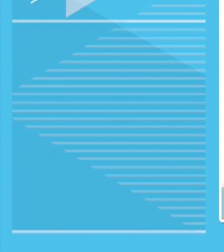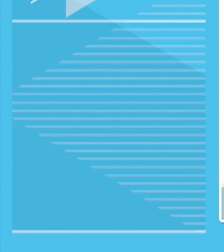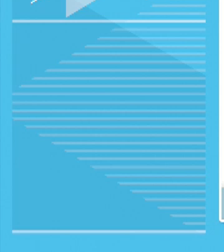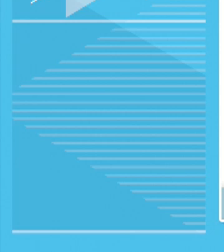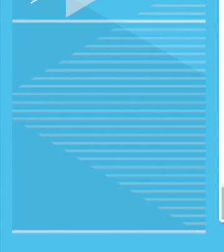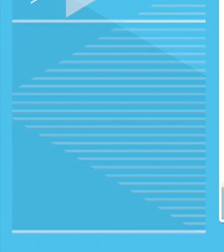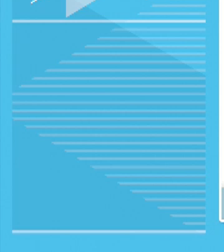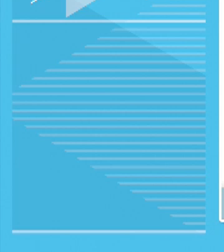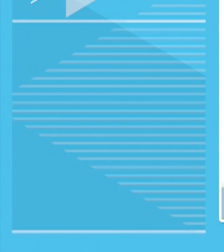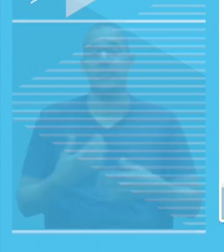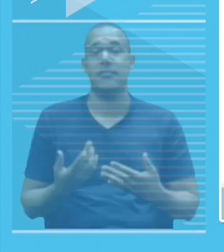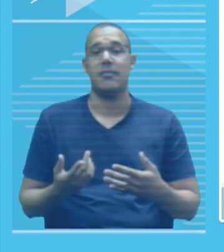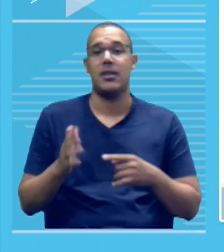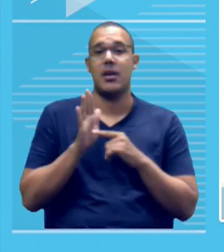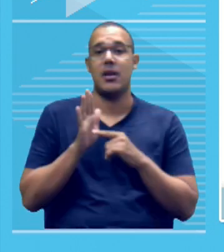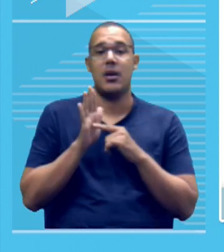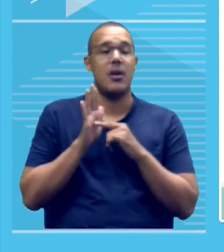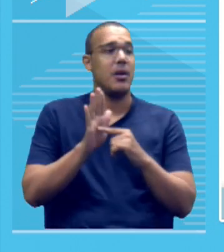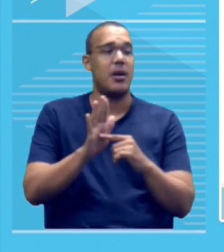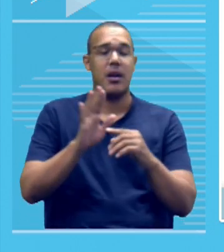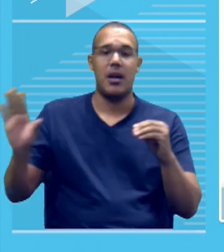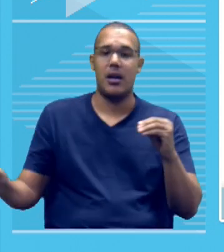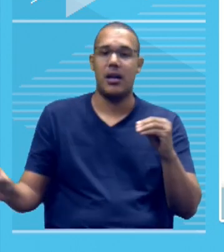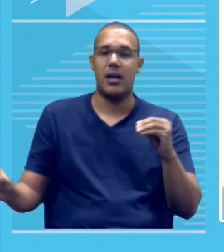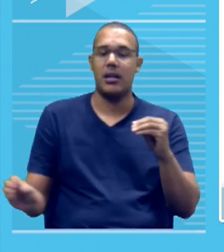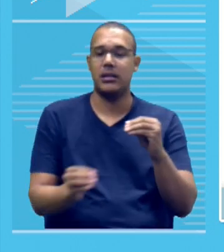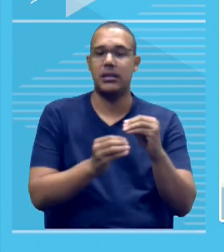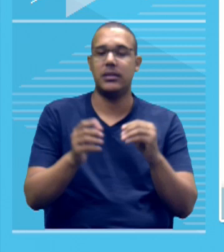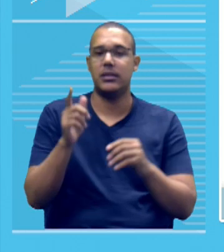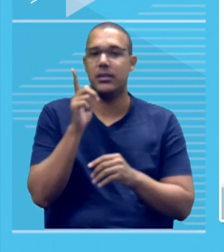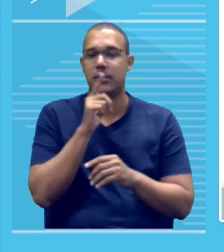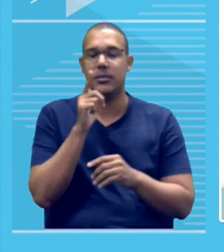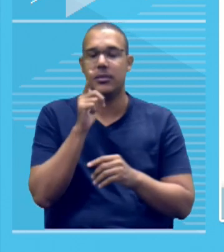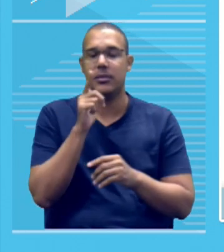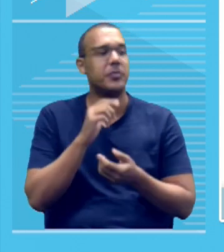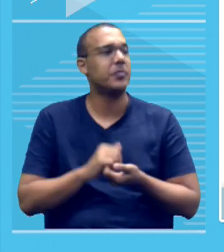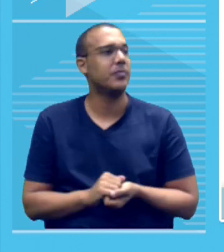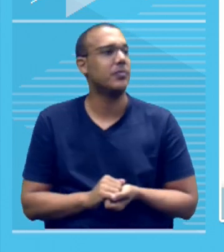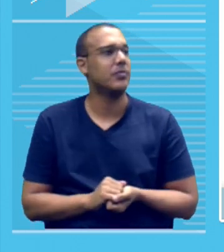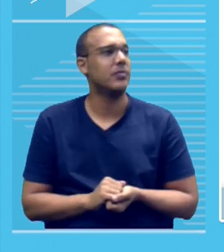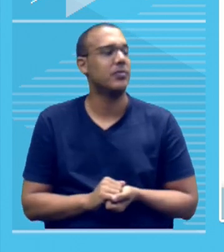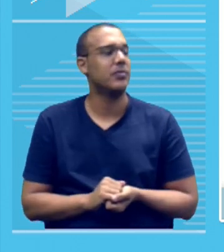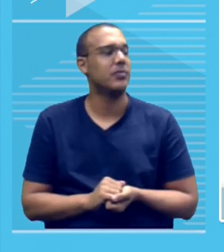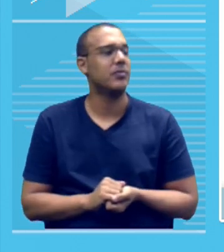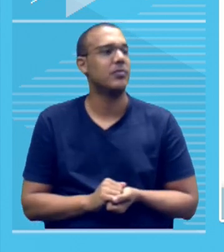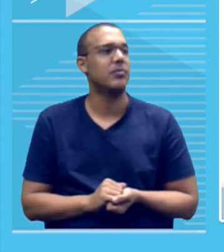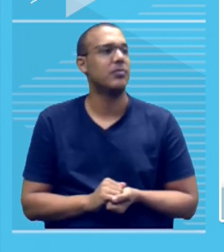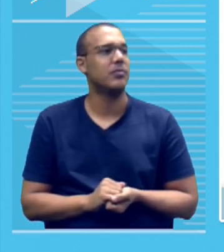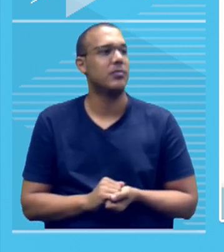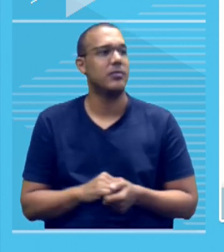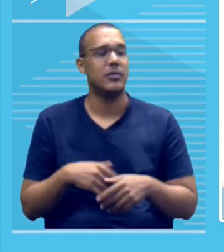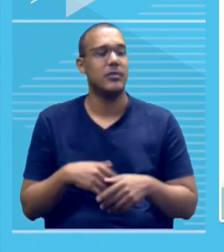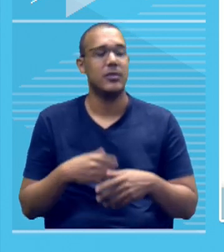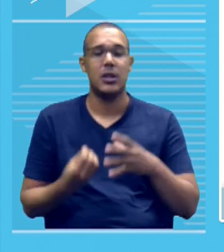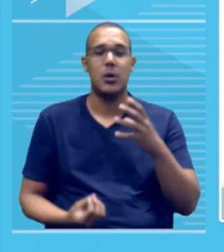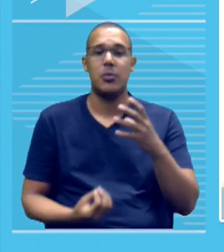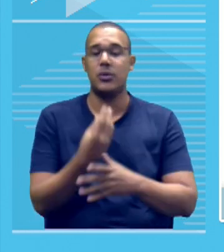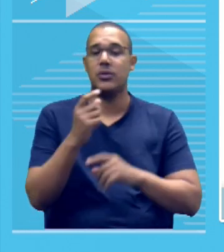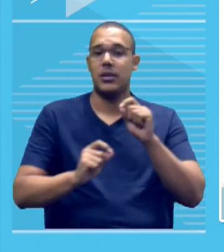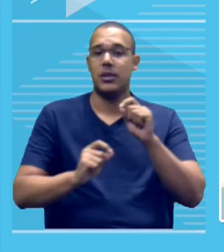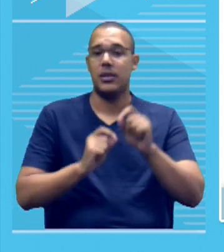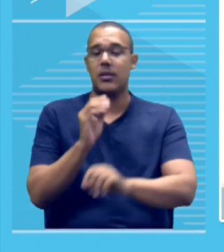Ok, meus amigos, já voltamos mostrando aí a adição de água a um alceno. Quando se adiciona água a um alceno, produz um